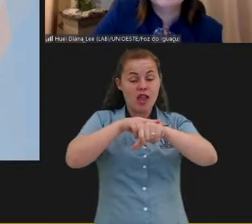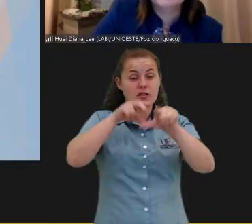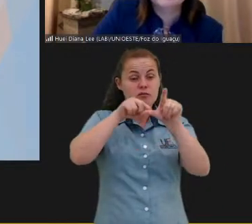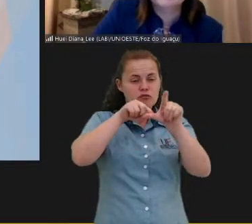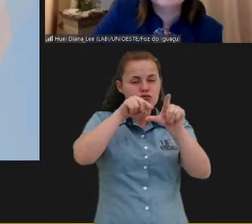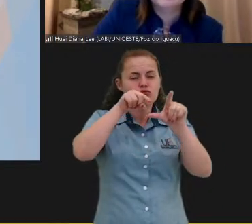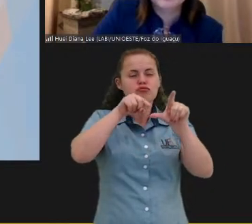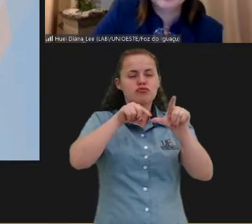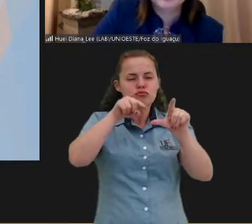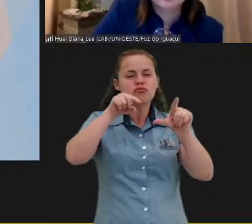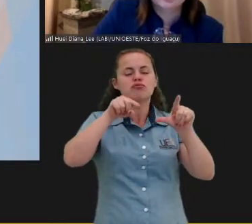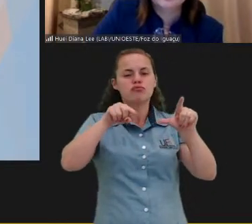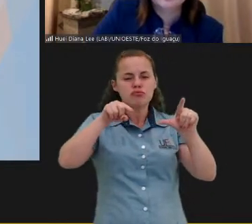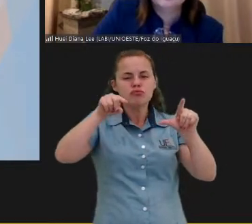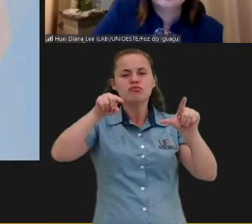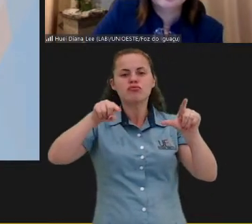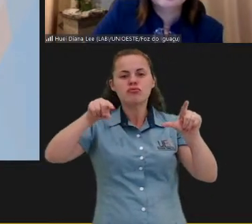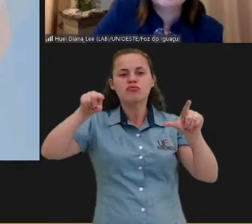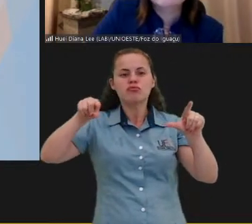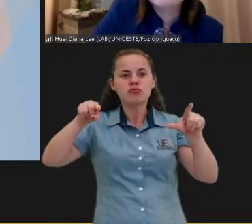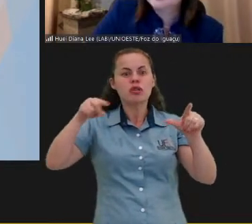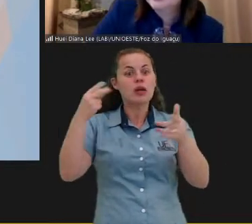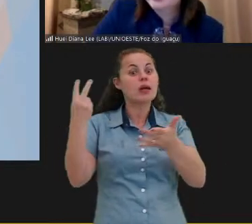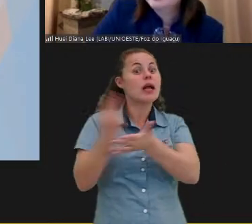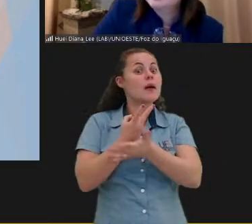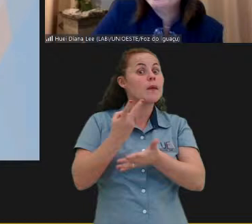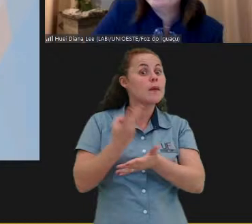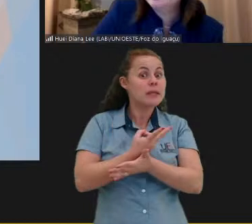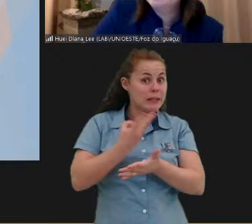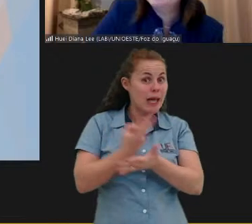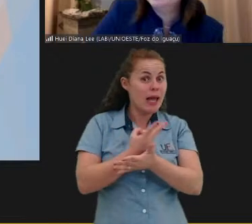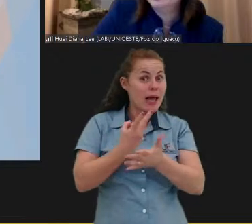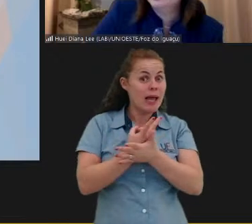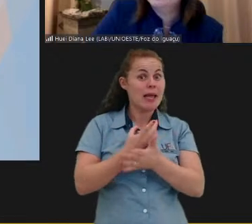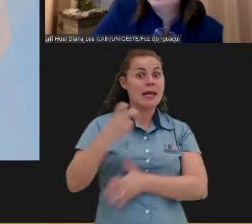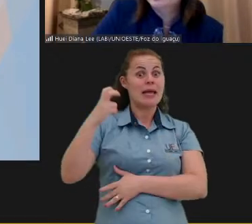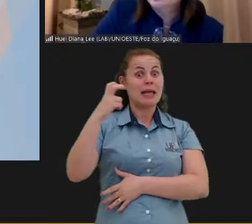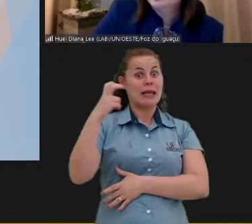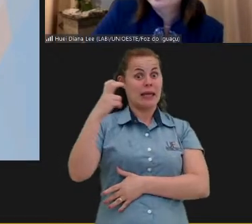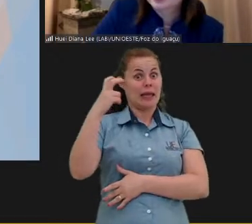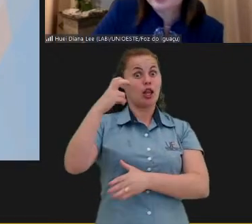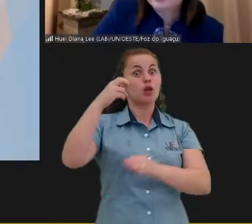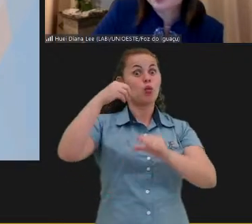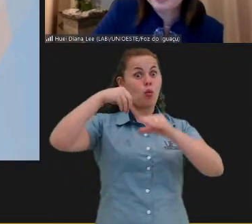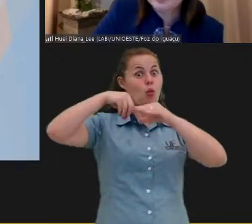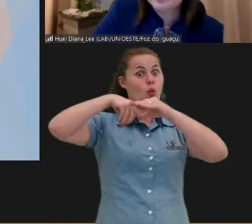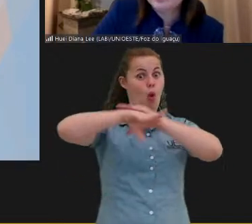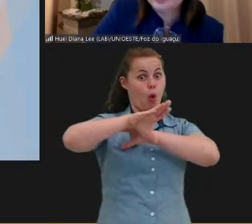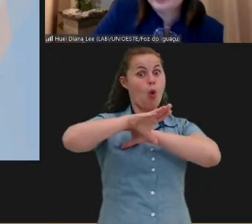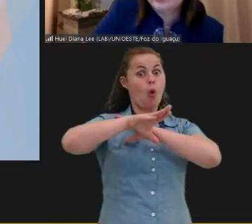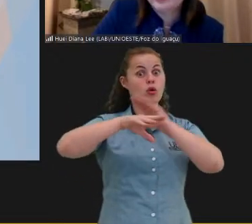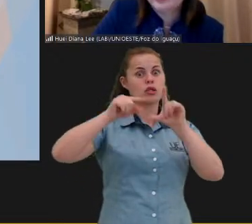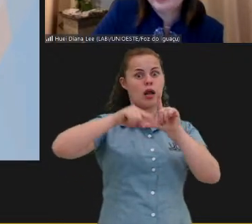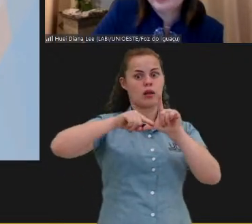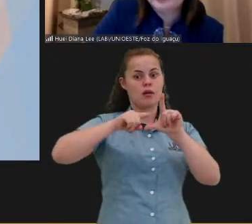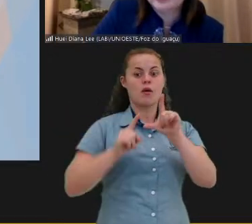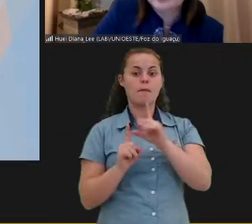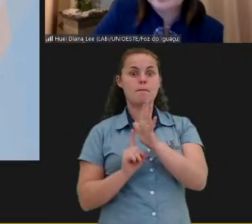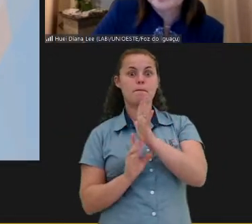certo? Olha o que acontece. Aqui no quinto gol, já estava subindo, não é?